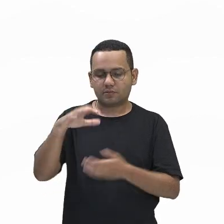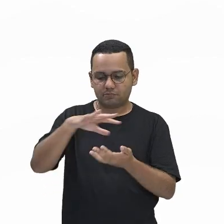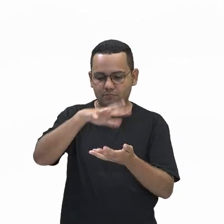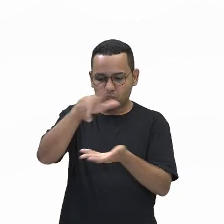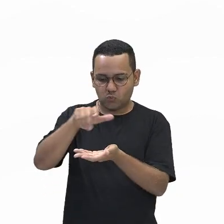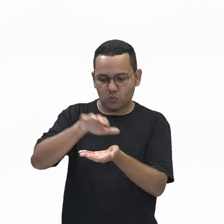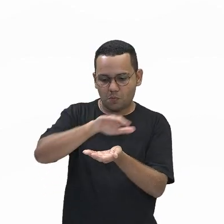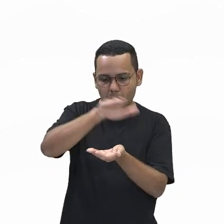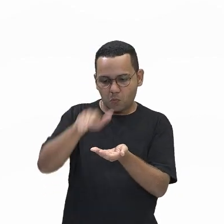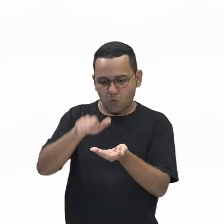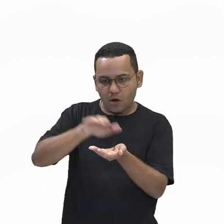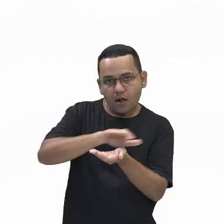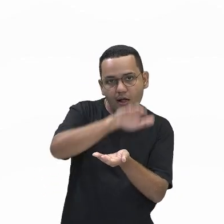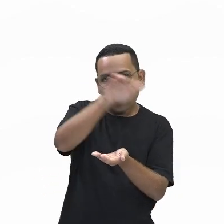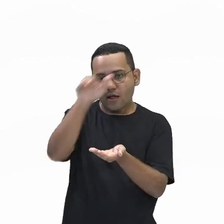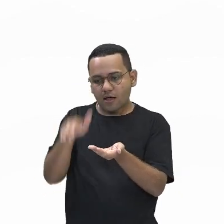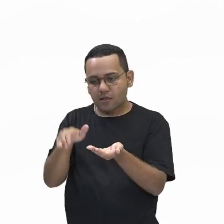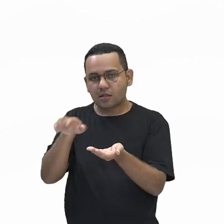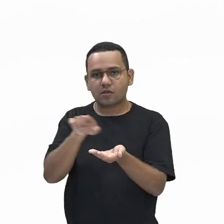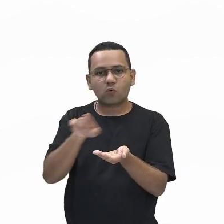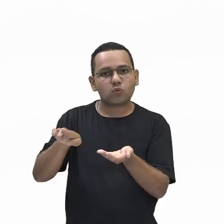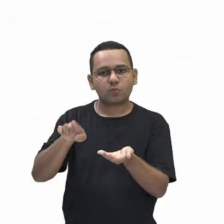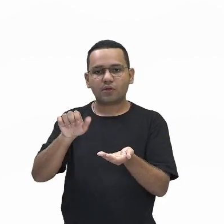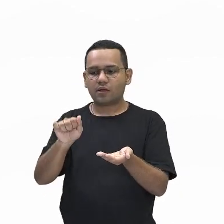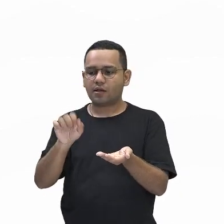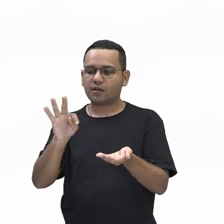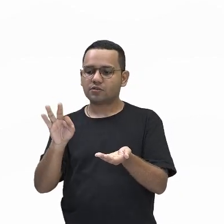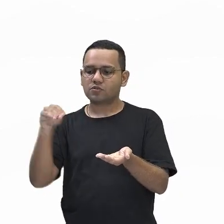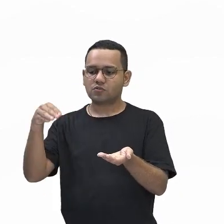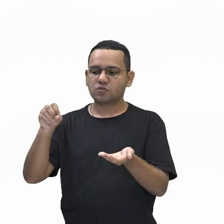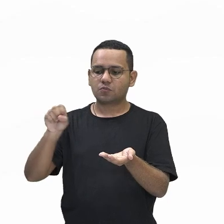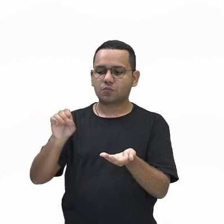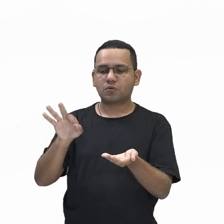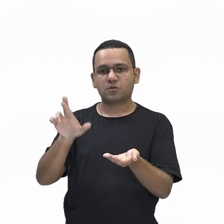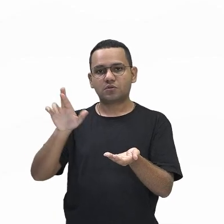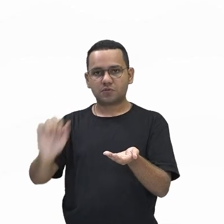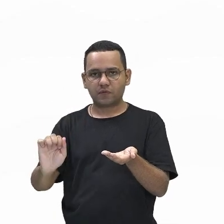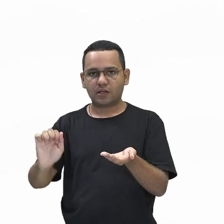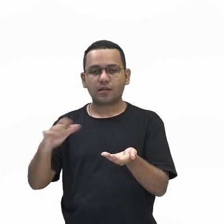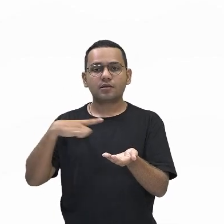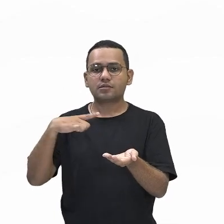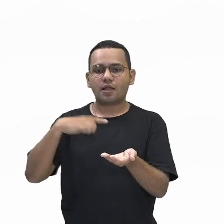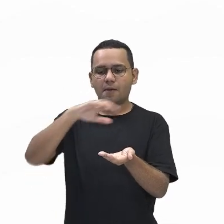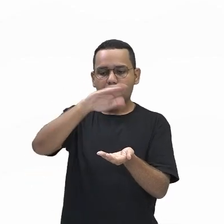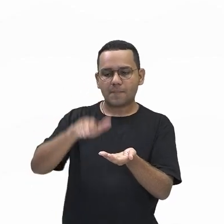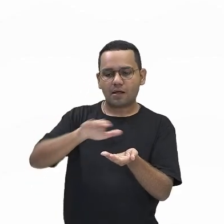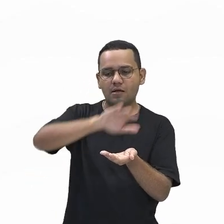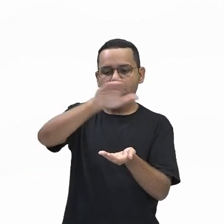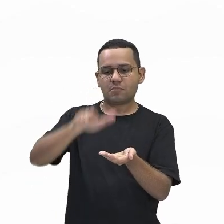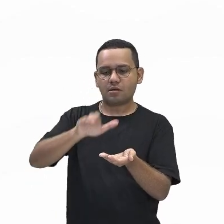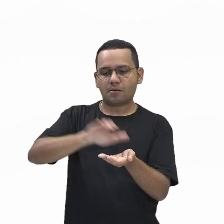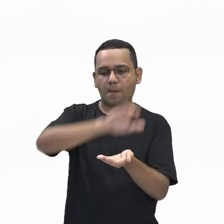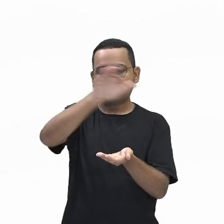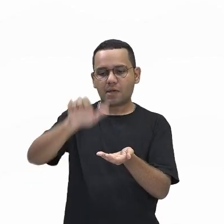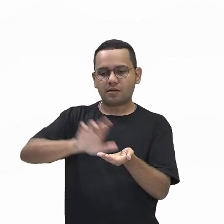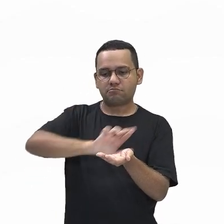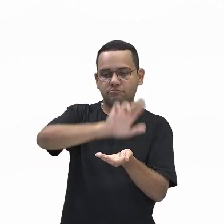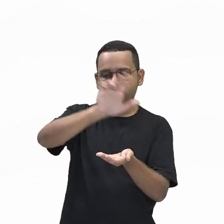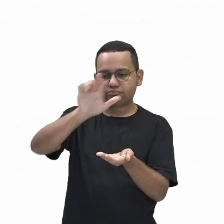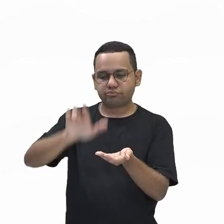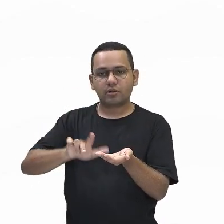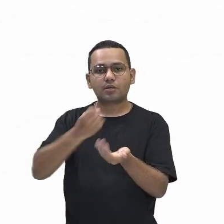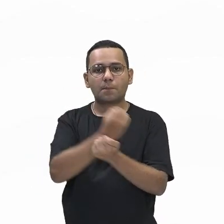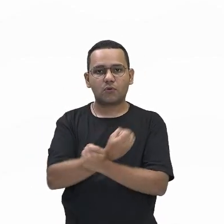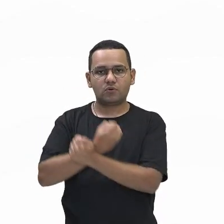terrestre até o espaço, todos esses é um conjunto de camadas, tá? Que